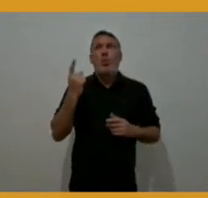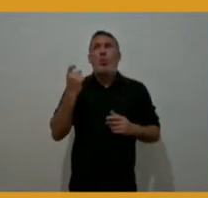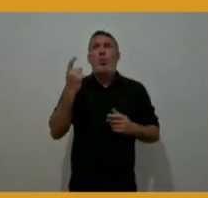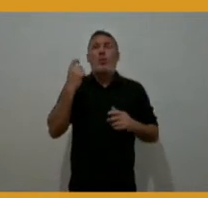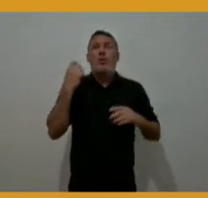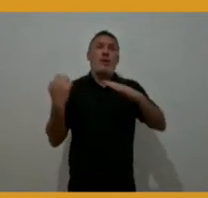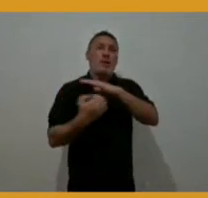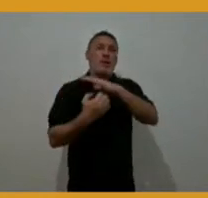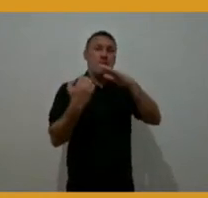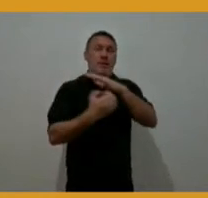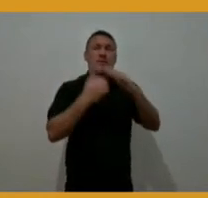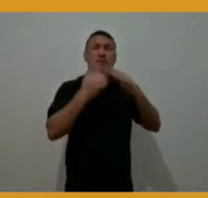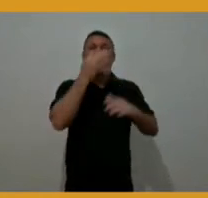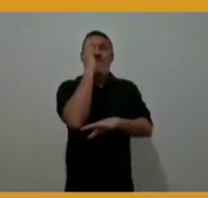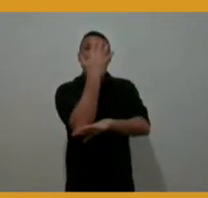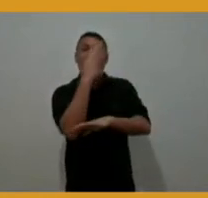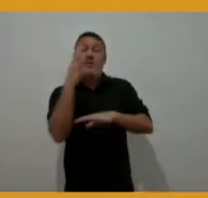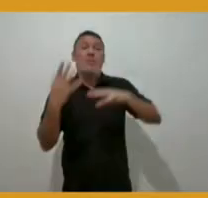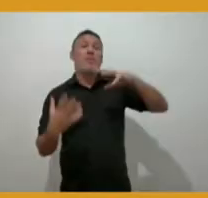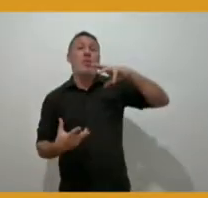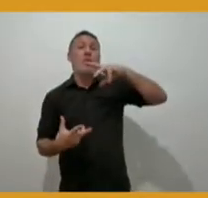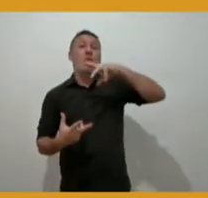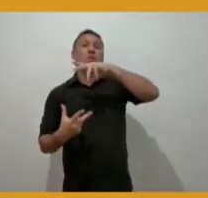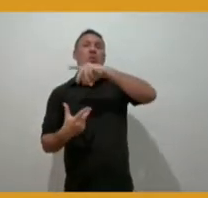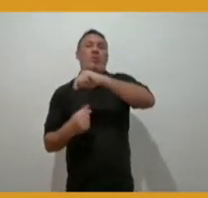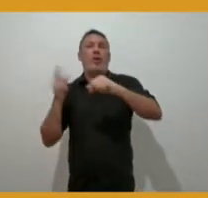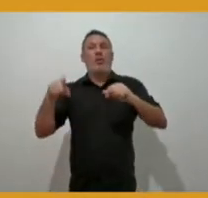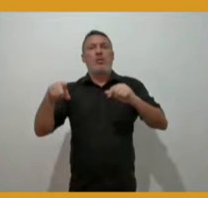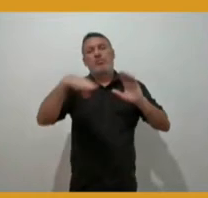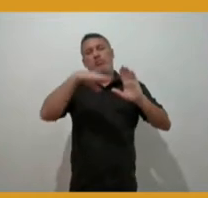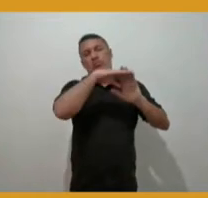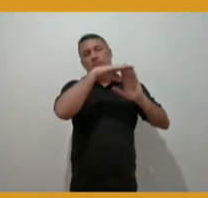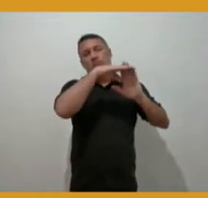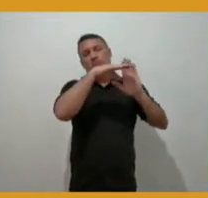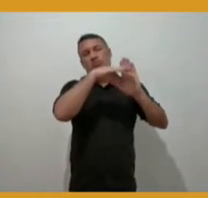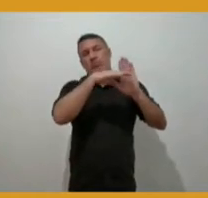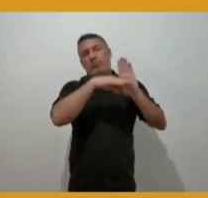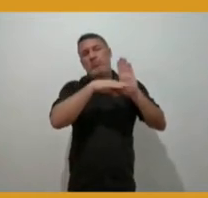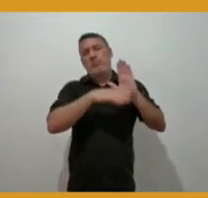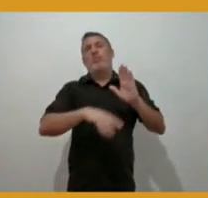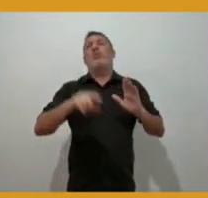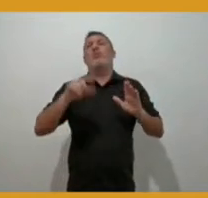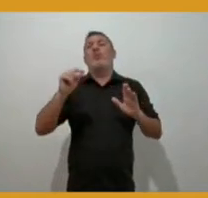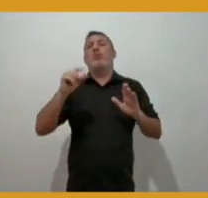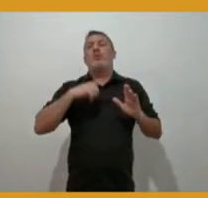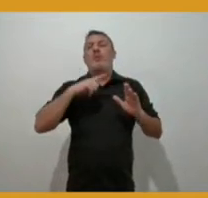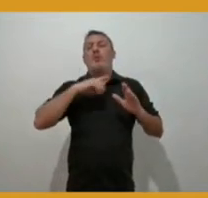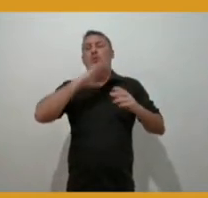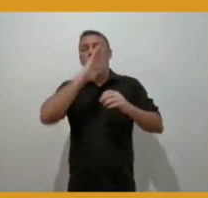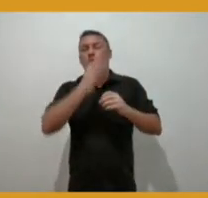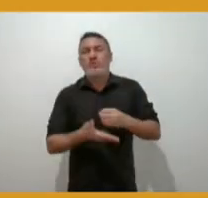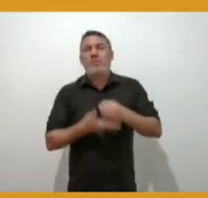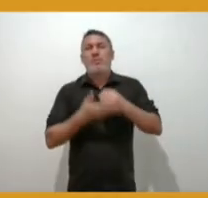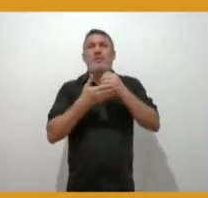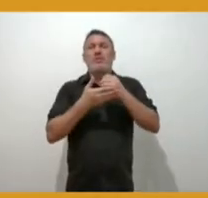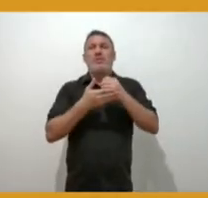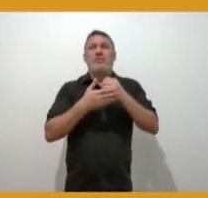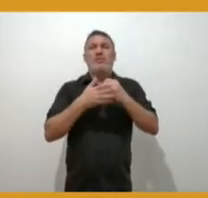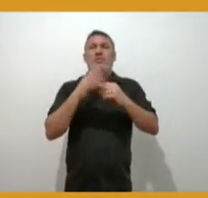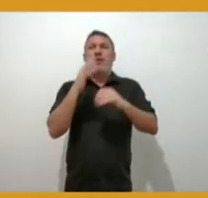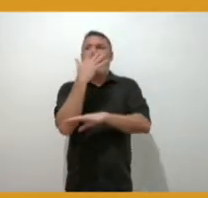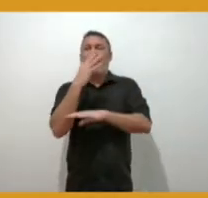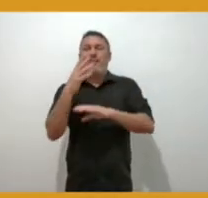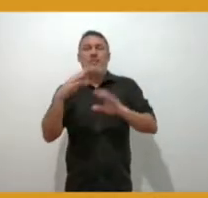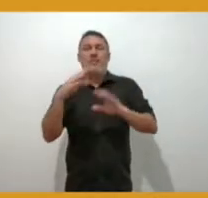florestal do mundo a estar na lista de empresas do índice Dow Jones de sustentabilidade da Bolsa de Valores de Nova